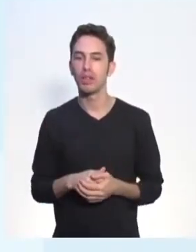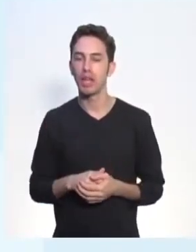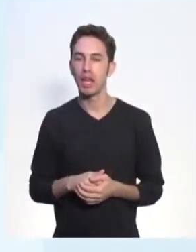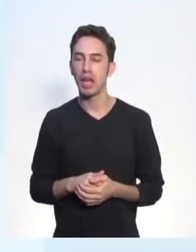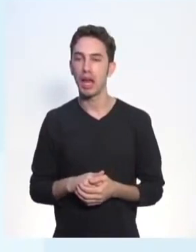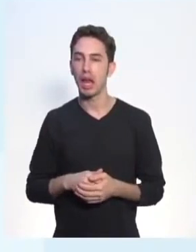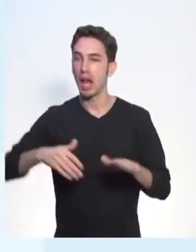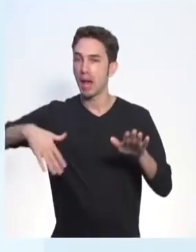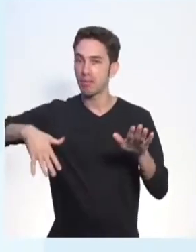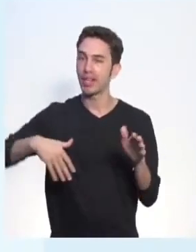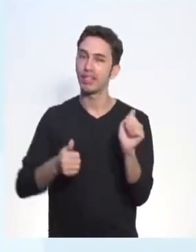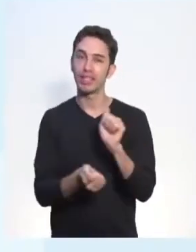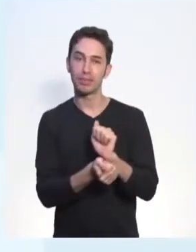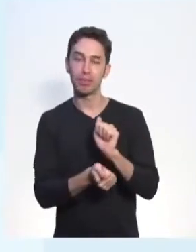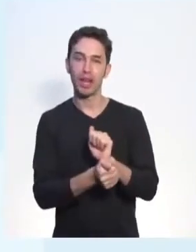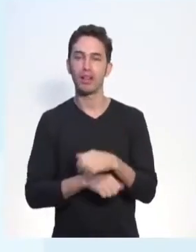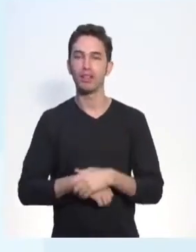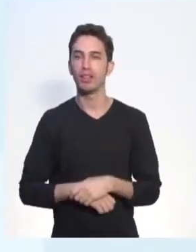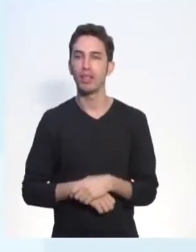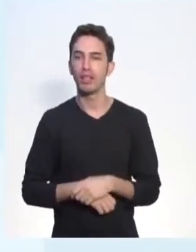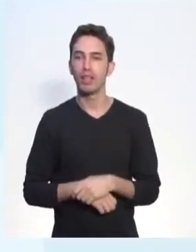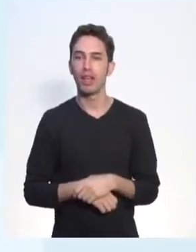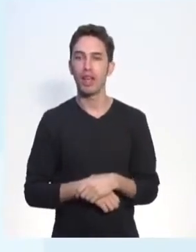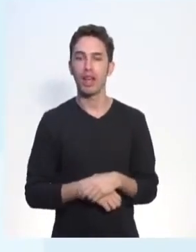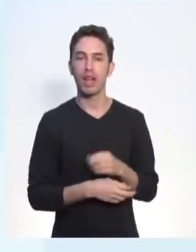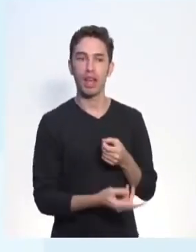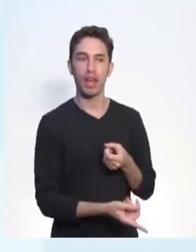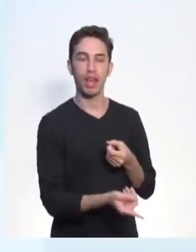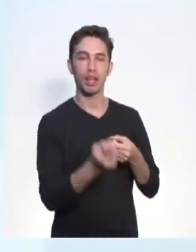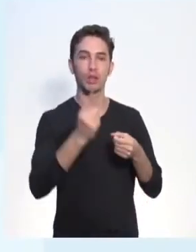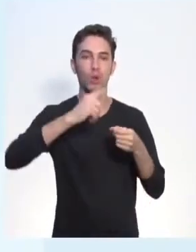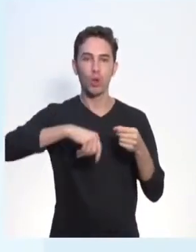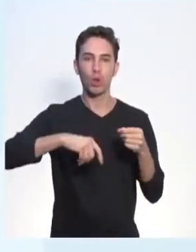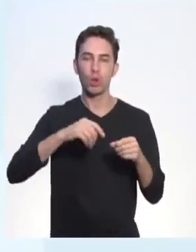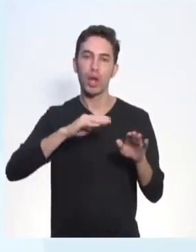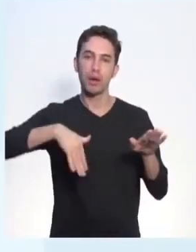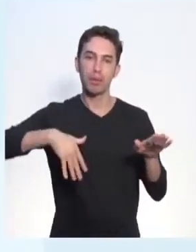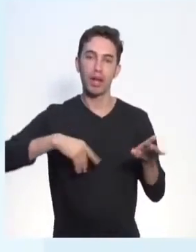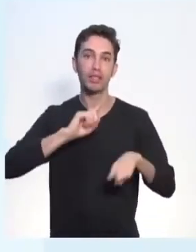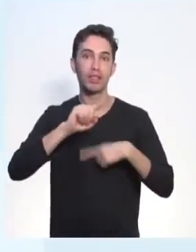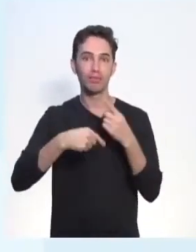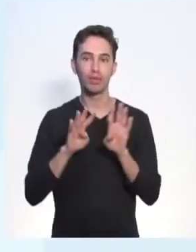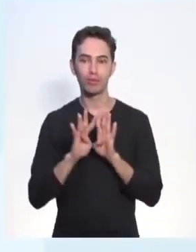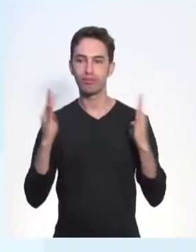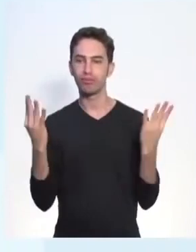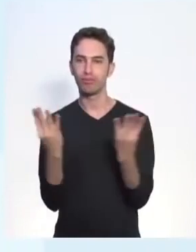esperar. Retorno à praia pós-pandemia, o que alguns alunos estão colocando, né?